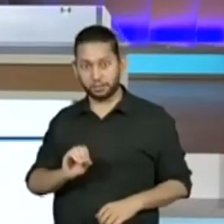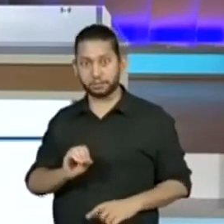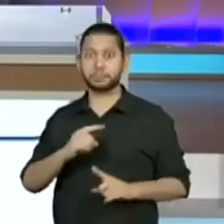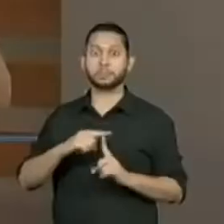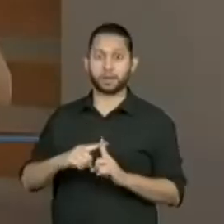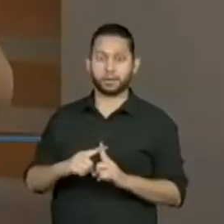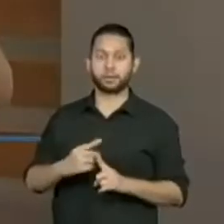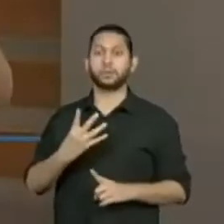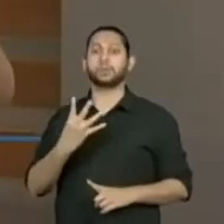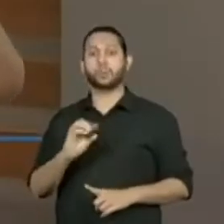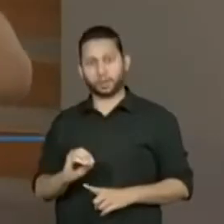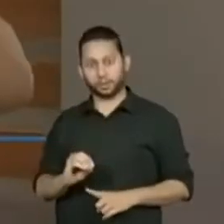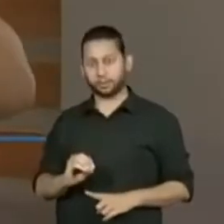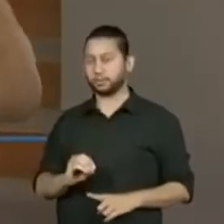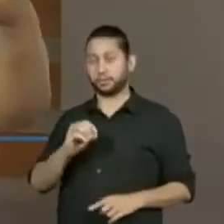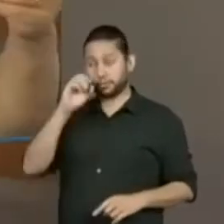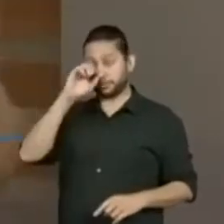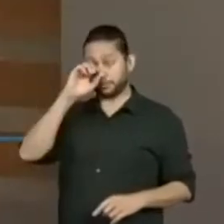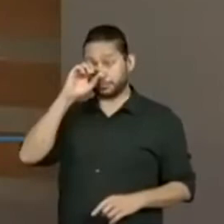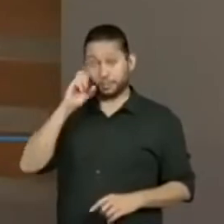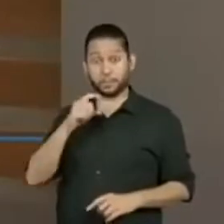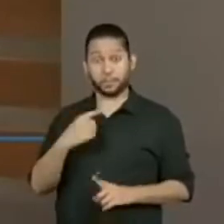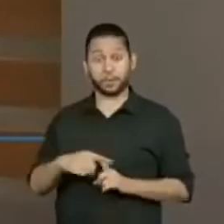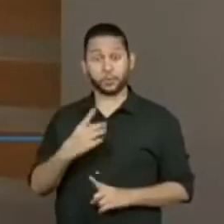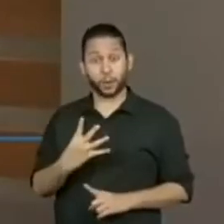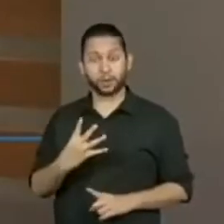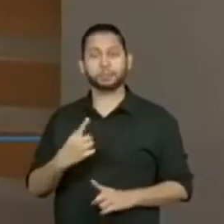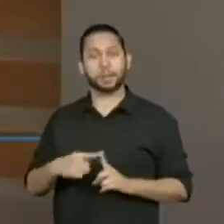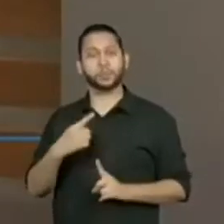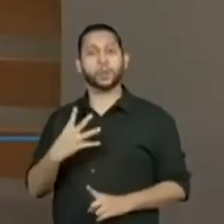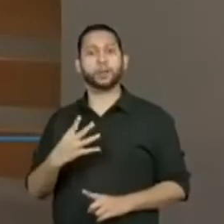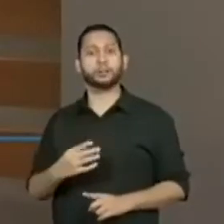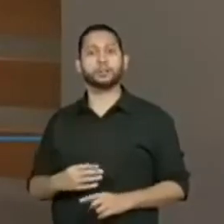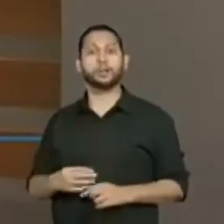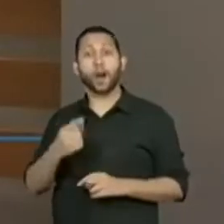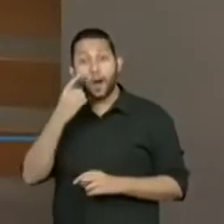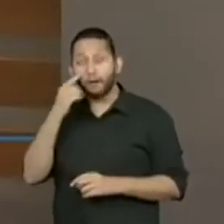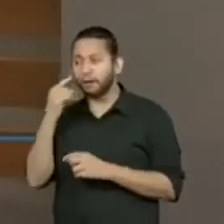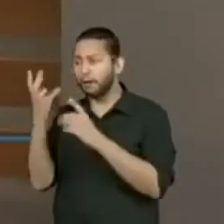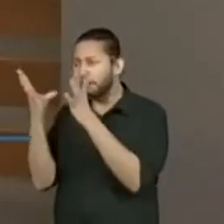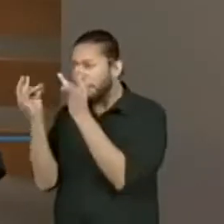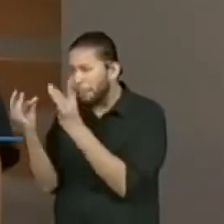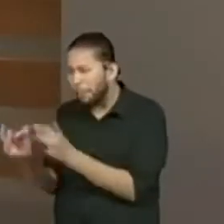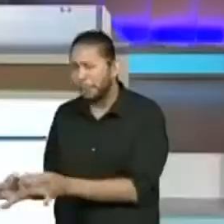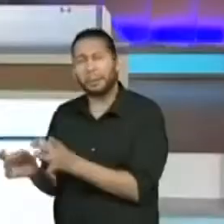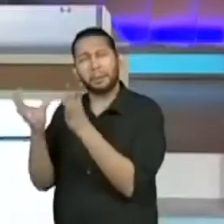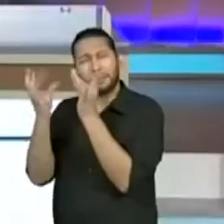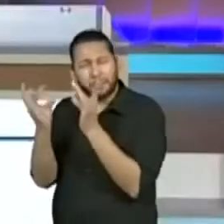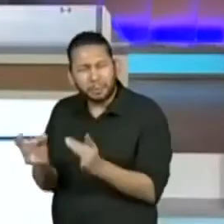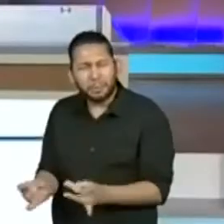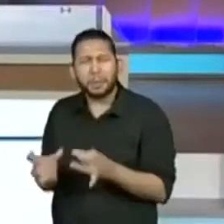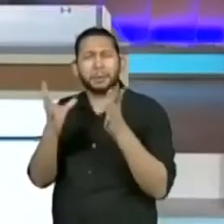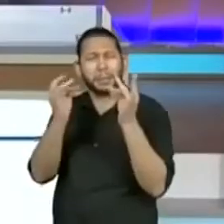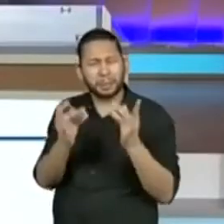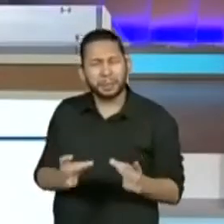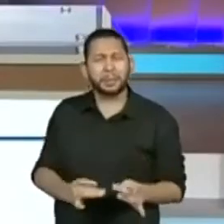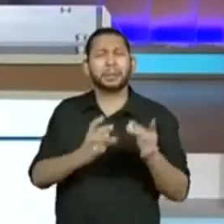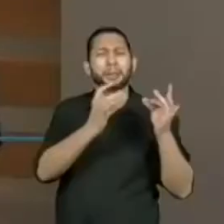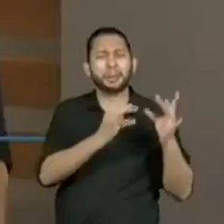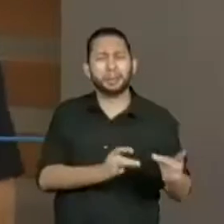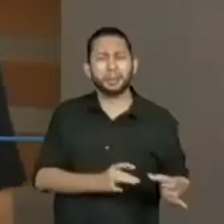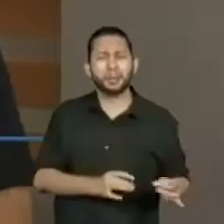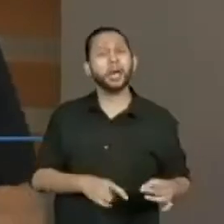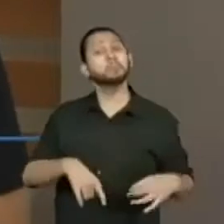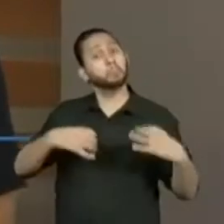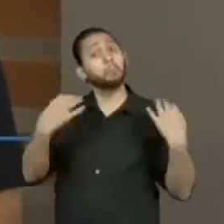dizer, o Davi super decompôs o número em várias partezinhas. Mas está errado? Não, porque